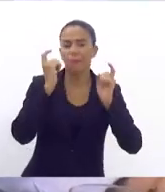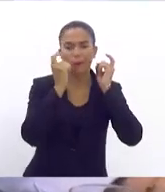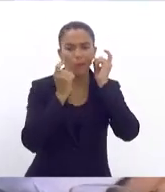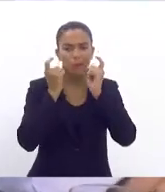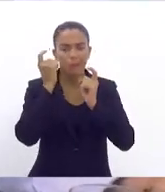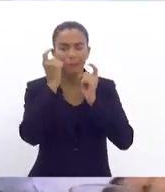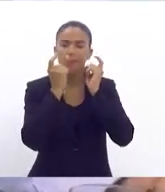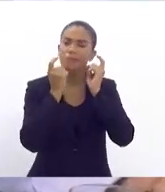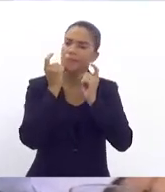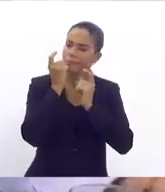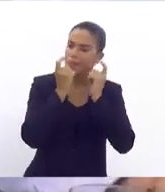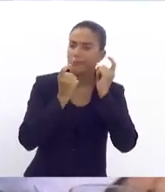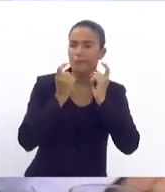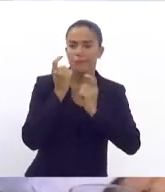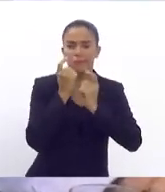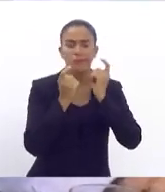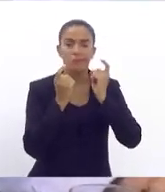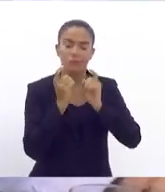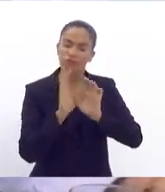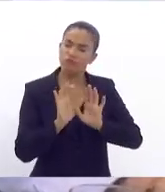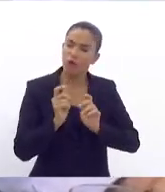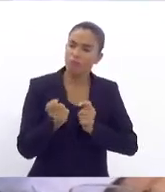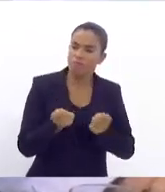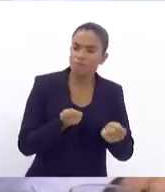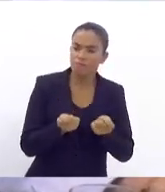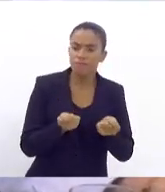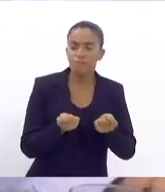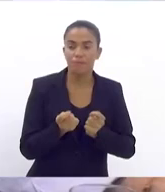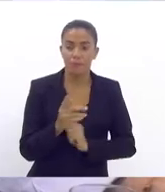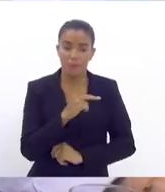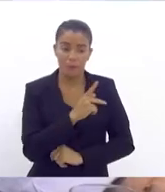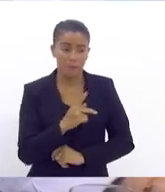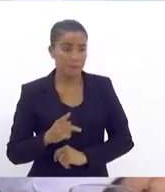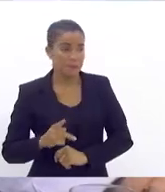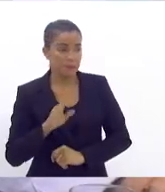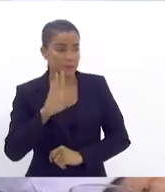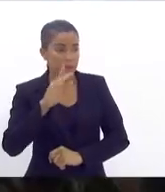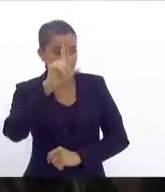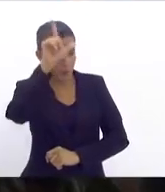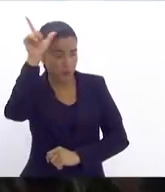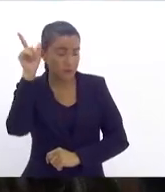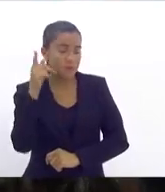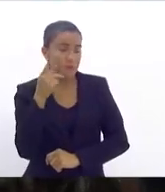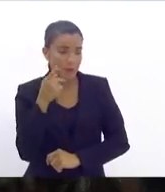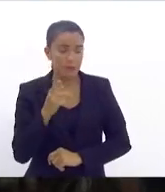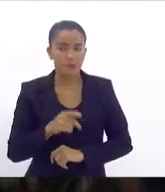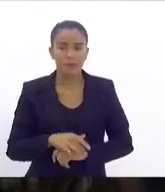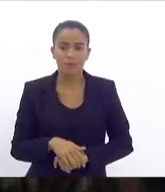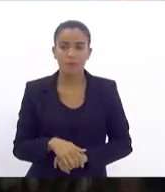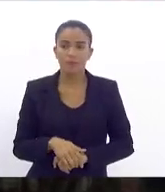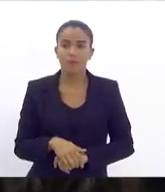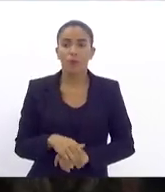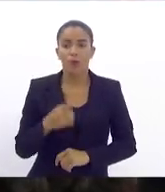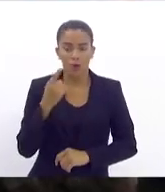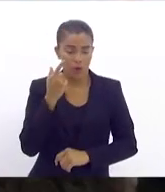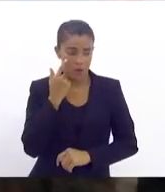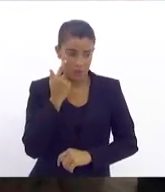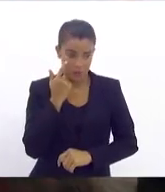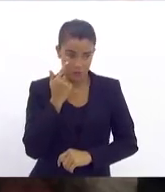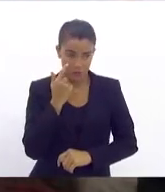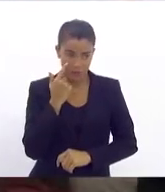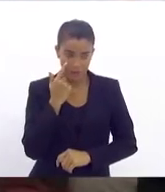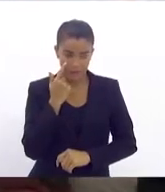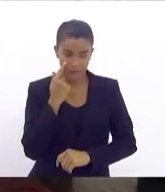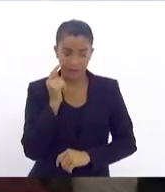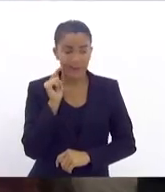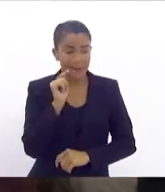Então, queria só fazer essa ponderação. Presidente. Pois não, deputado Luiz Paulo, depois eu vou fazer uso da palavra. Olha só,